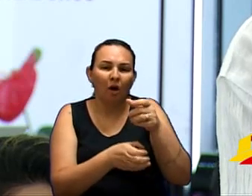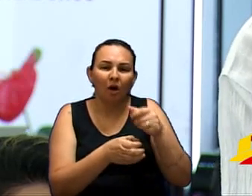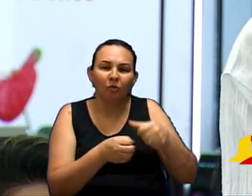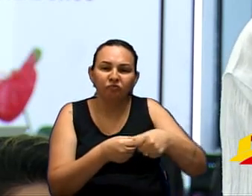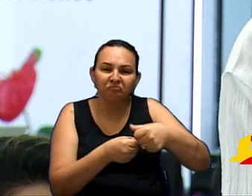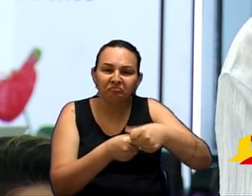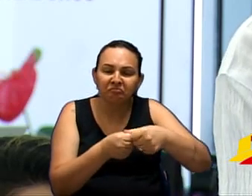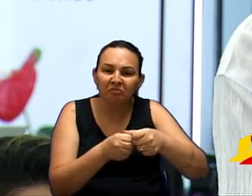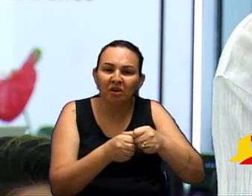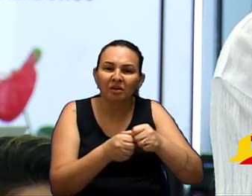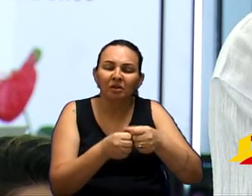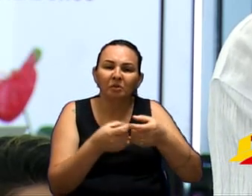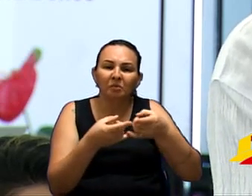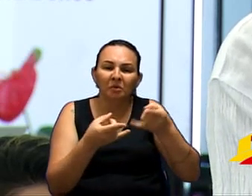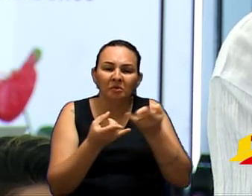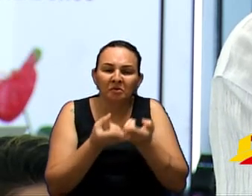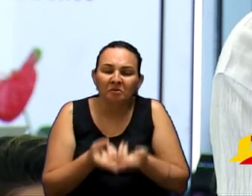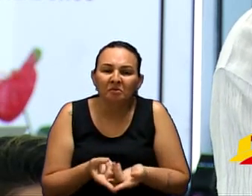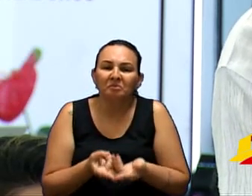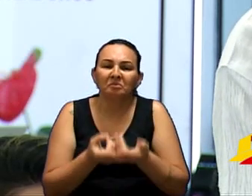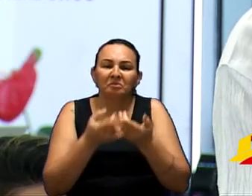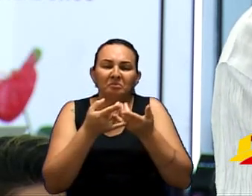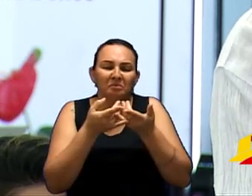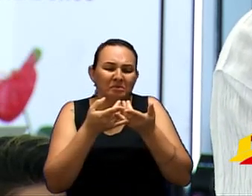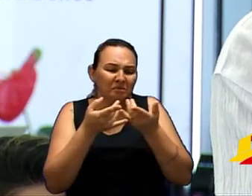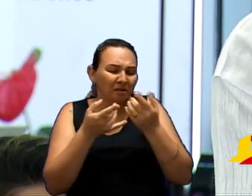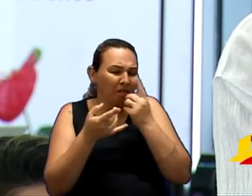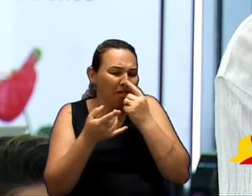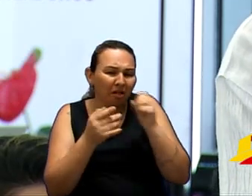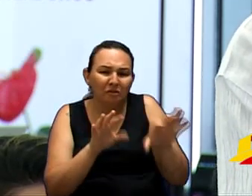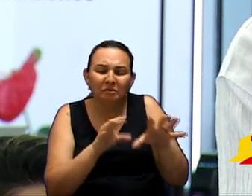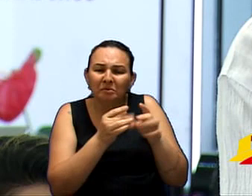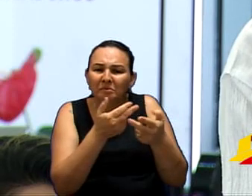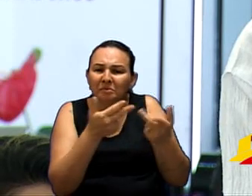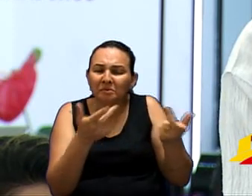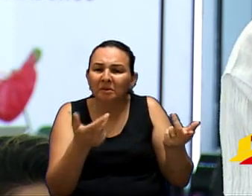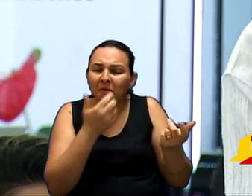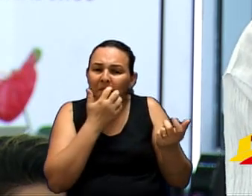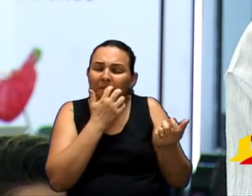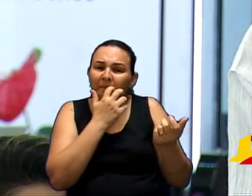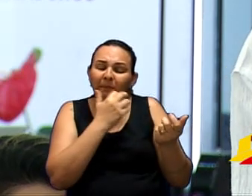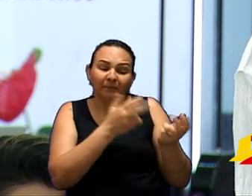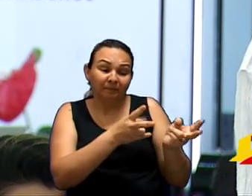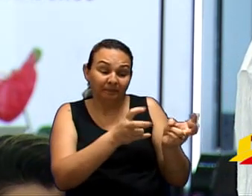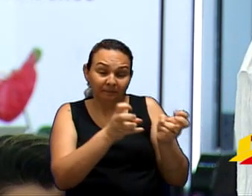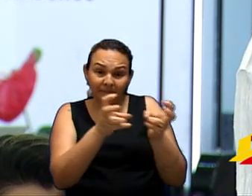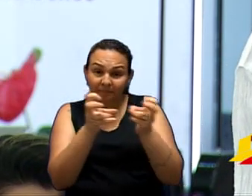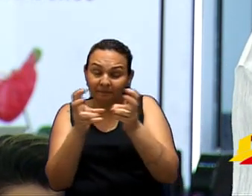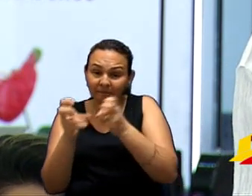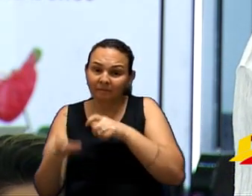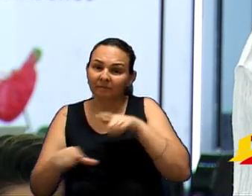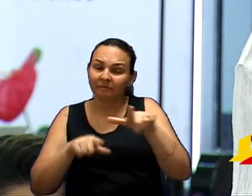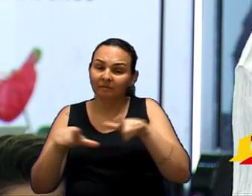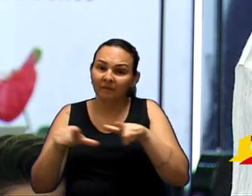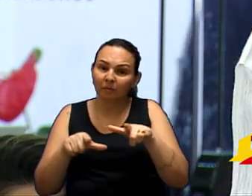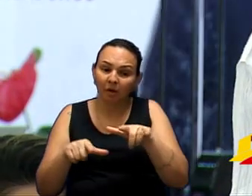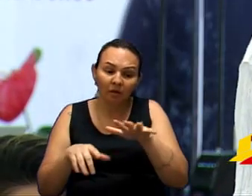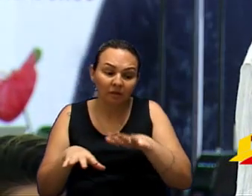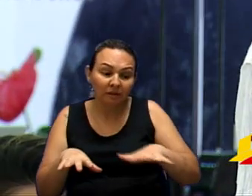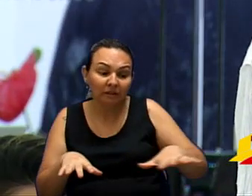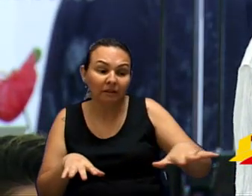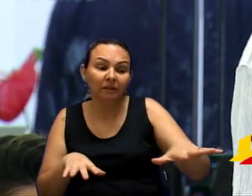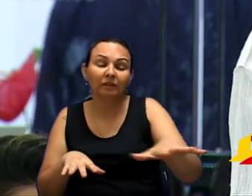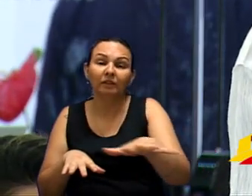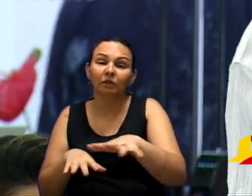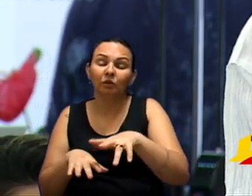drogas camisinhas e 31 é o que eu venho percebendo acompanhando esse trabalho é que as áreas de preservação